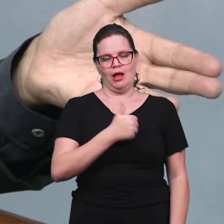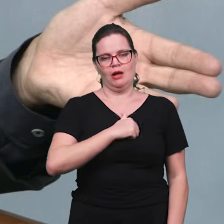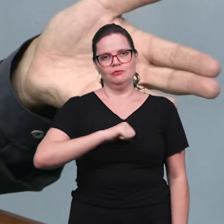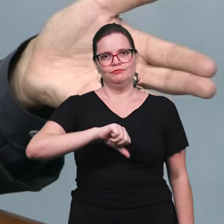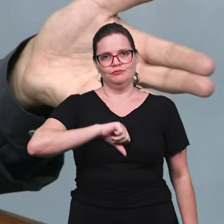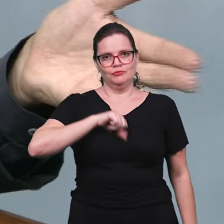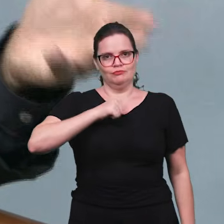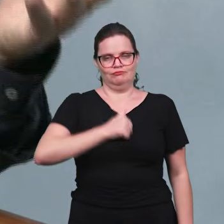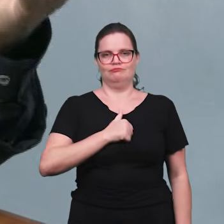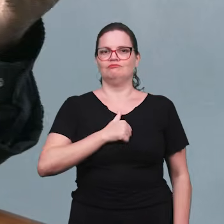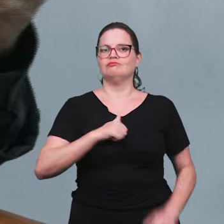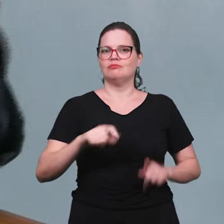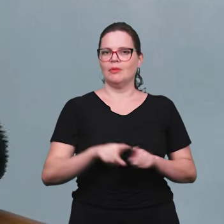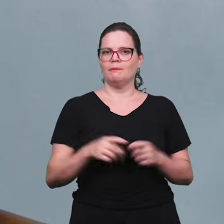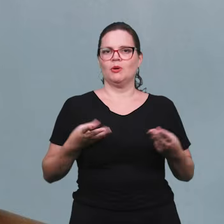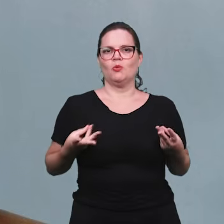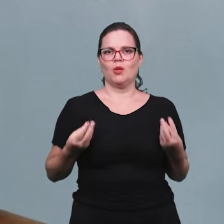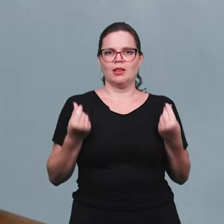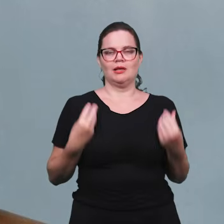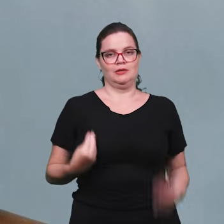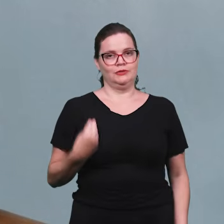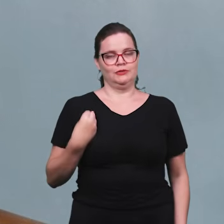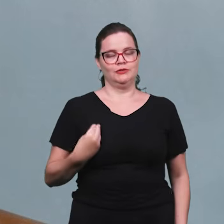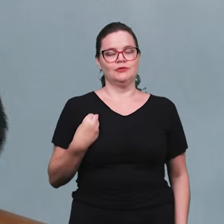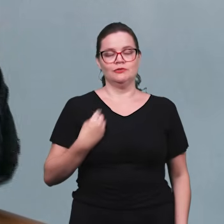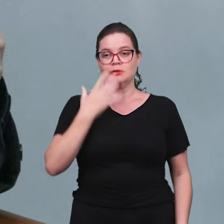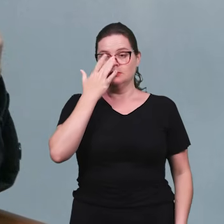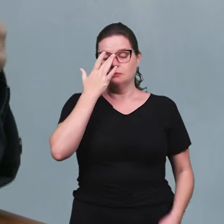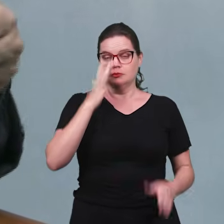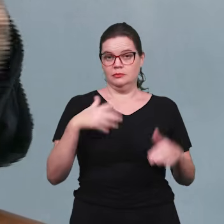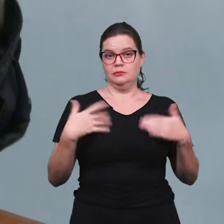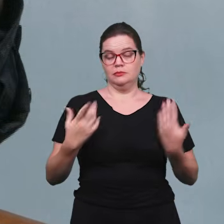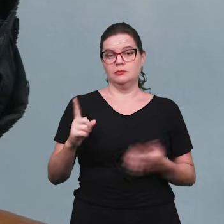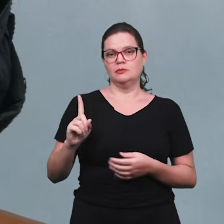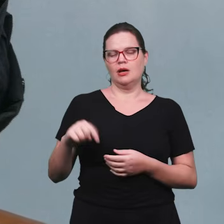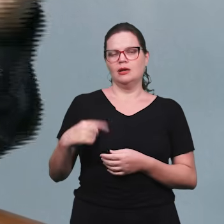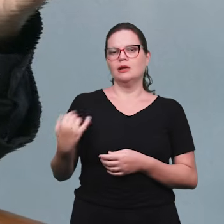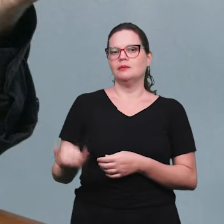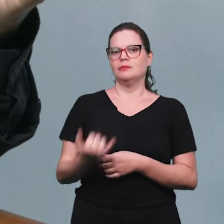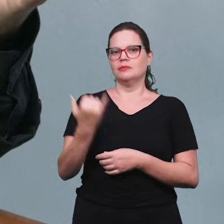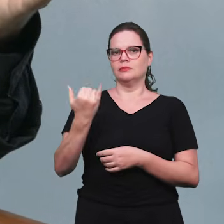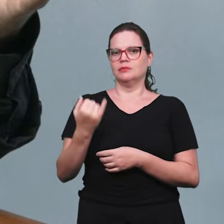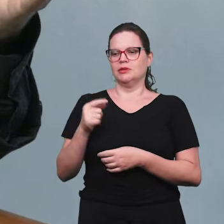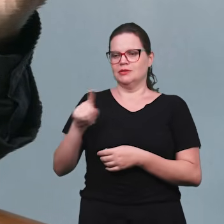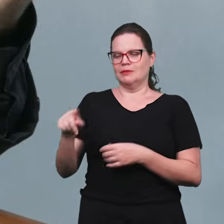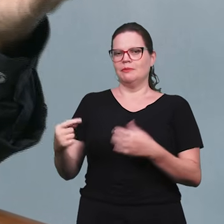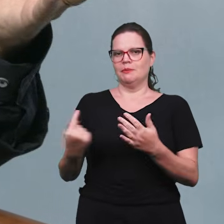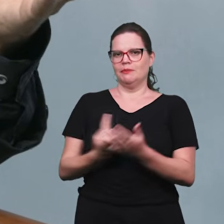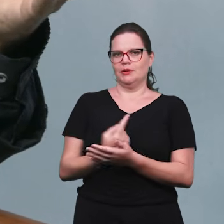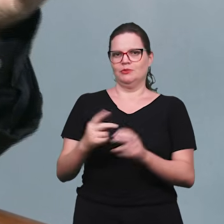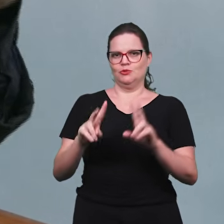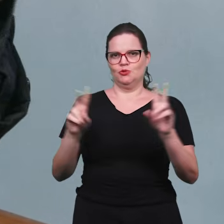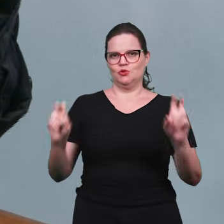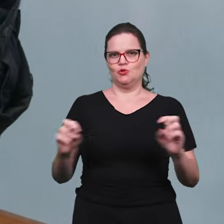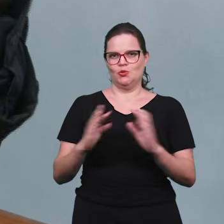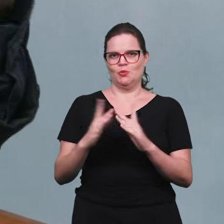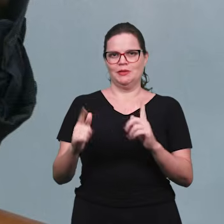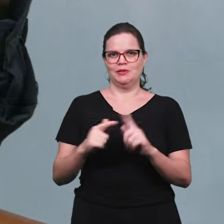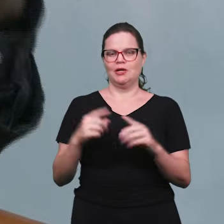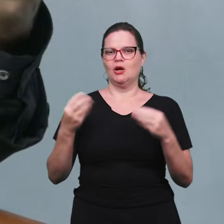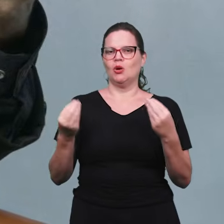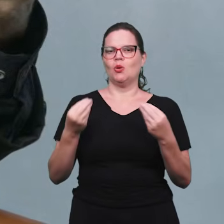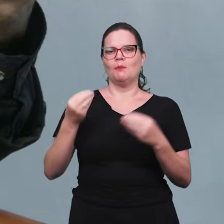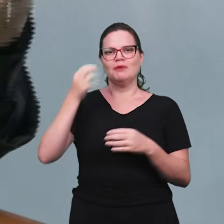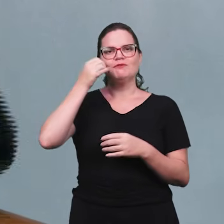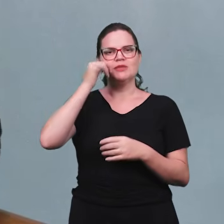dos nossos idosos. Acho que isso é o grande importância. E principalmente você perguntou na igreja, né? Exatamente o olhar